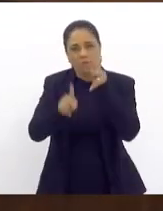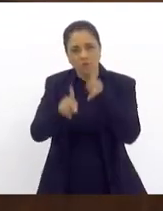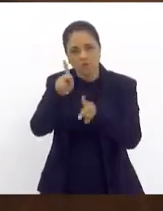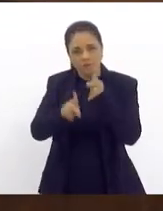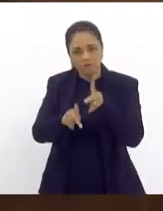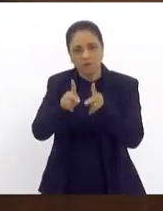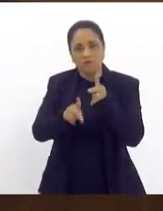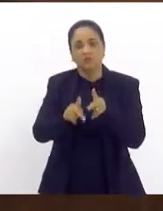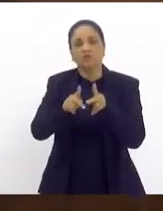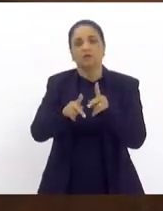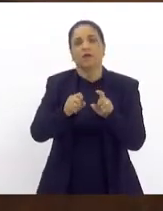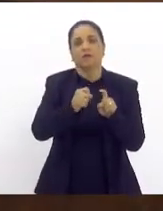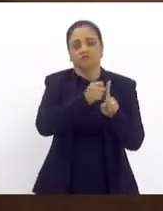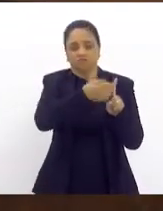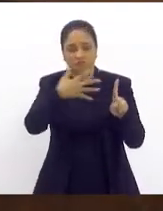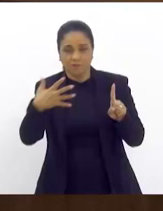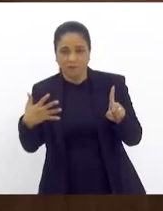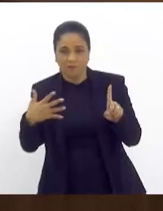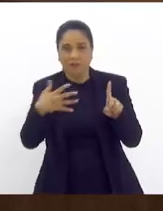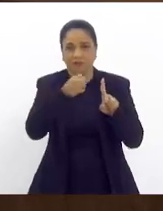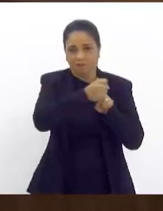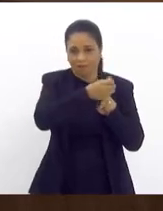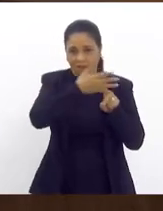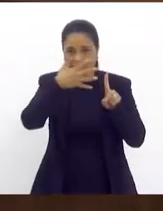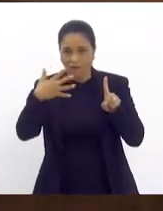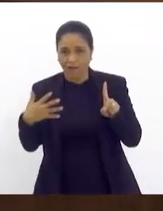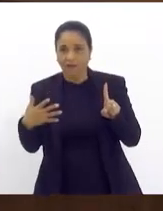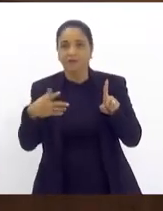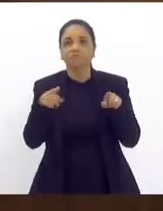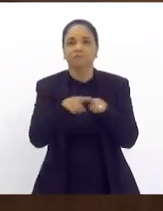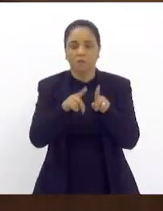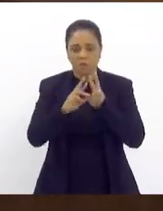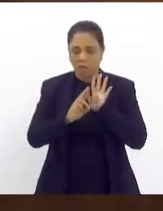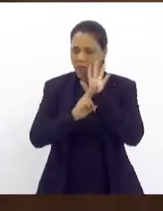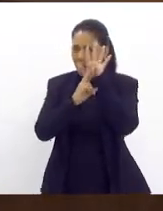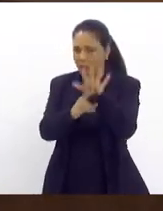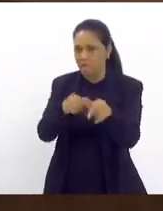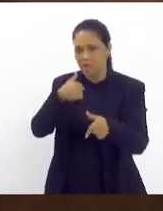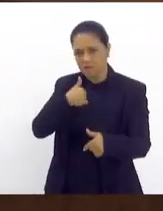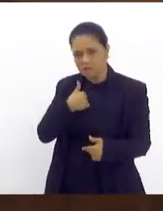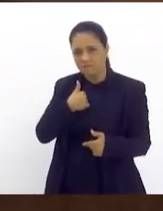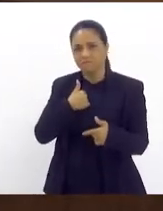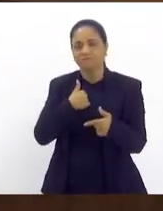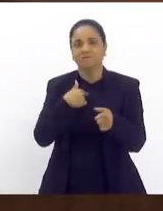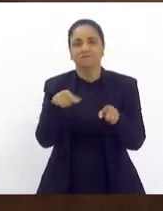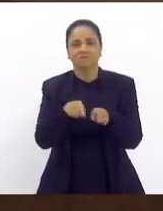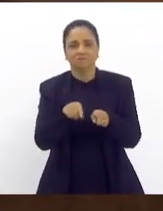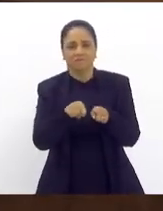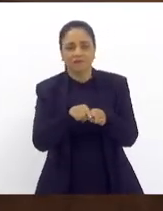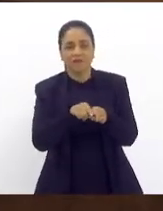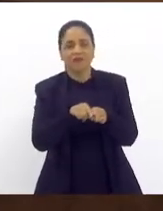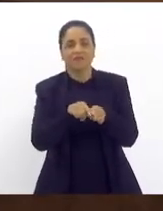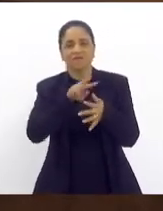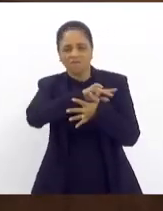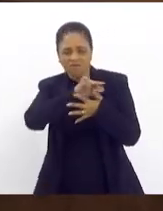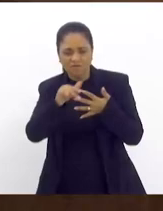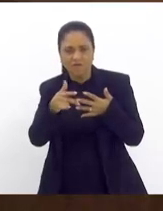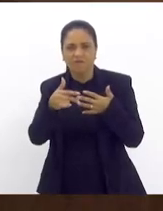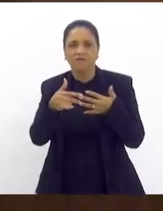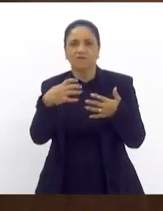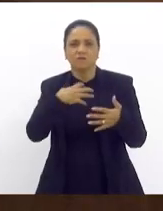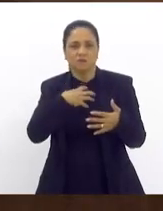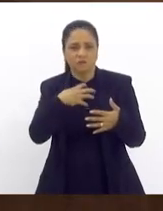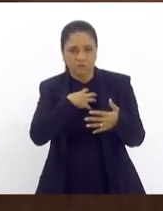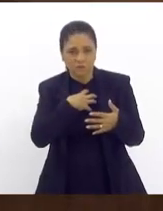lgbtqia+ senhora me representa em muitos aspectos queria portanto deixar registrado